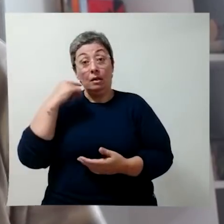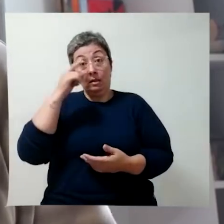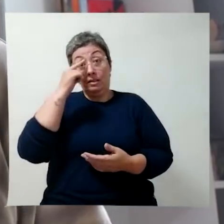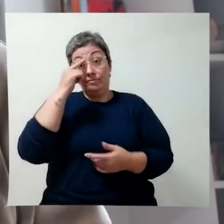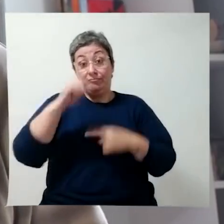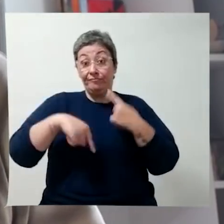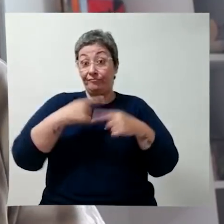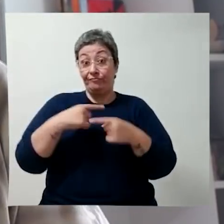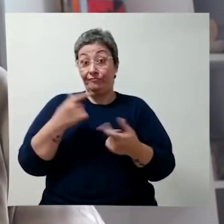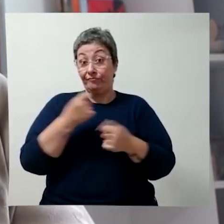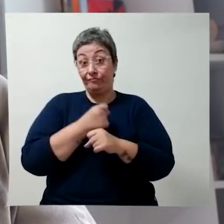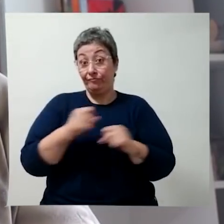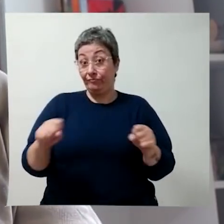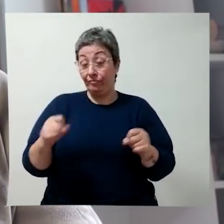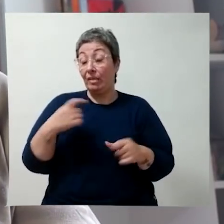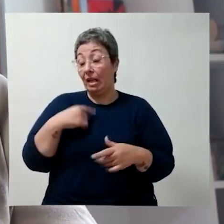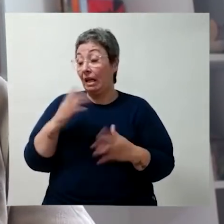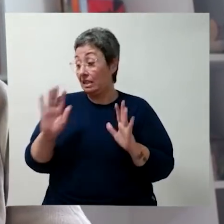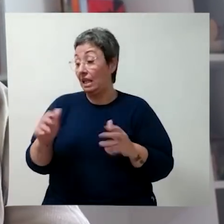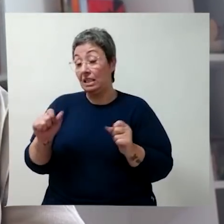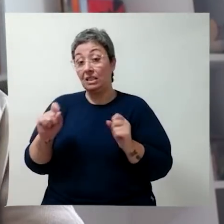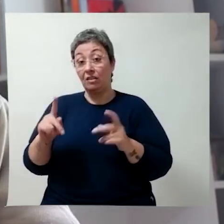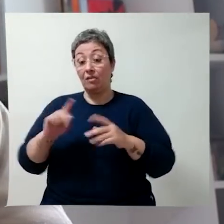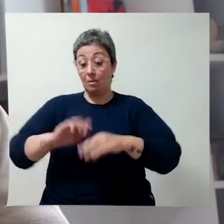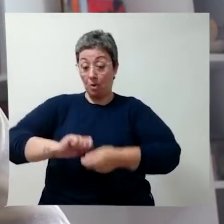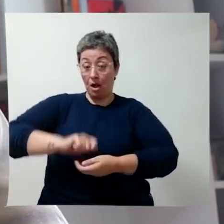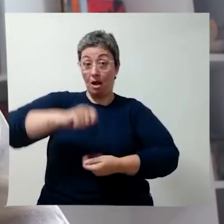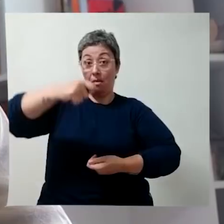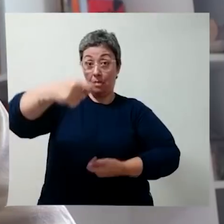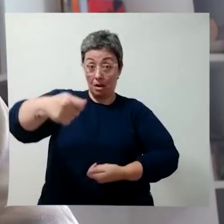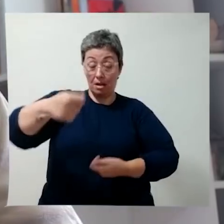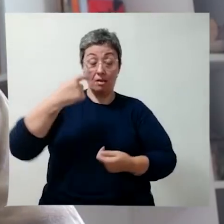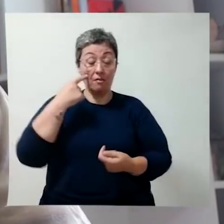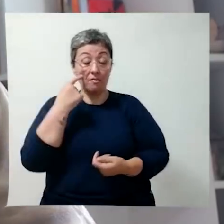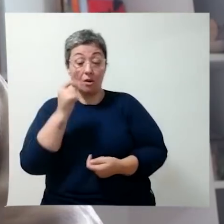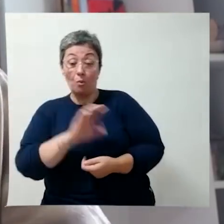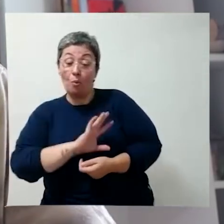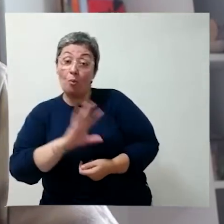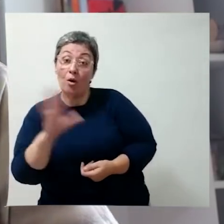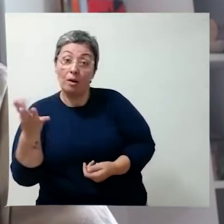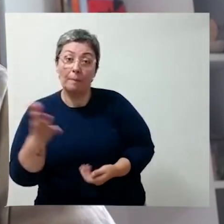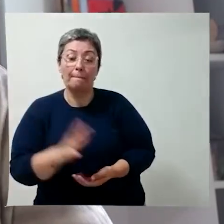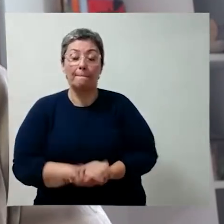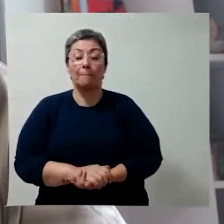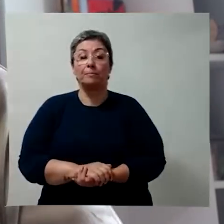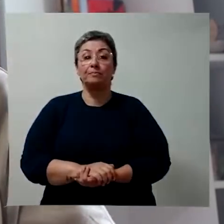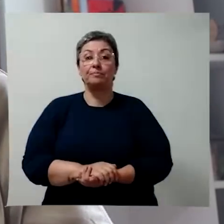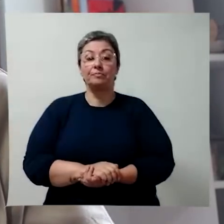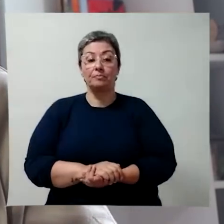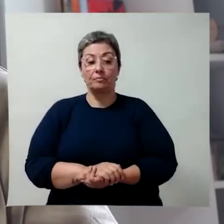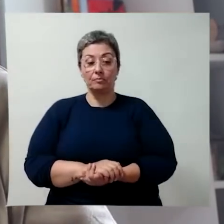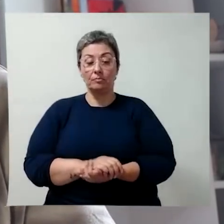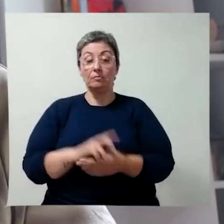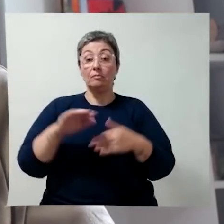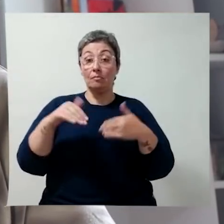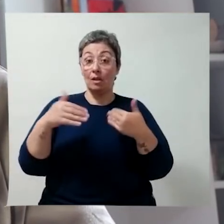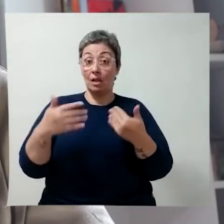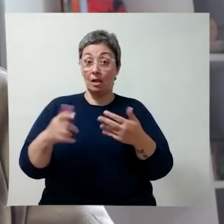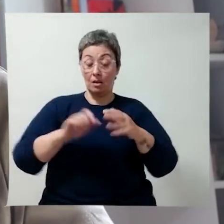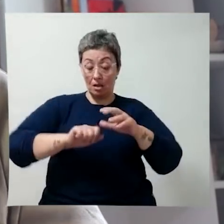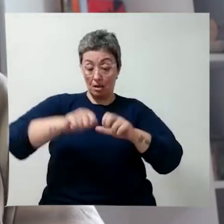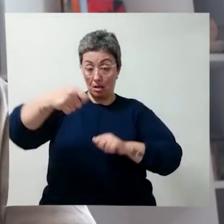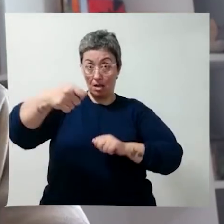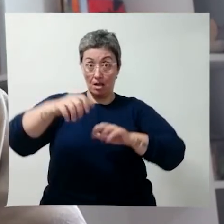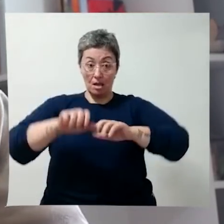podia mais enrolar: tá bom, vamos abrir a tal da pele de anta, vamos ver o que aconteceu com o rapaz. Foi então